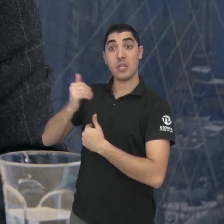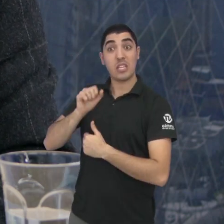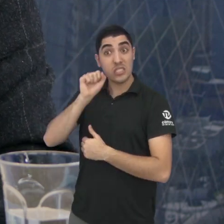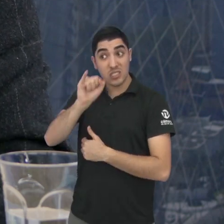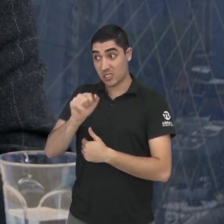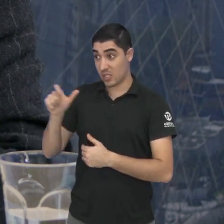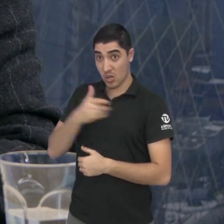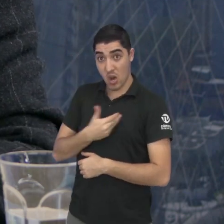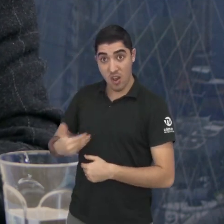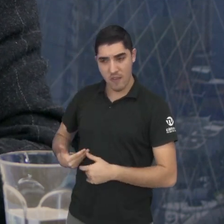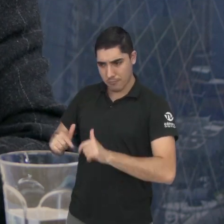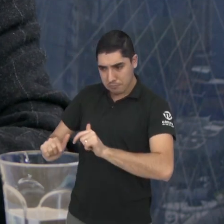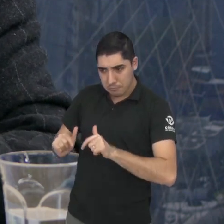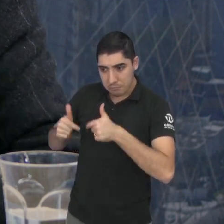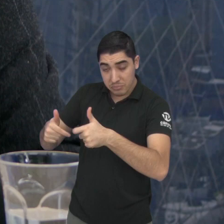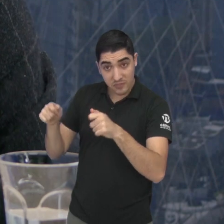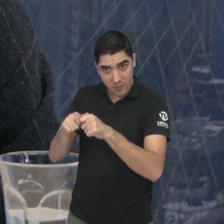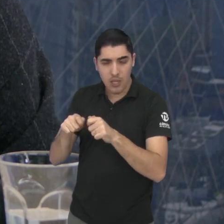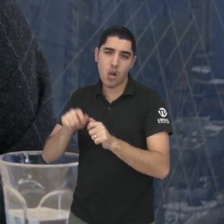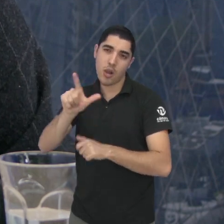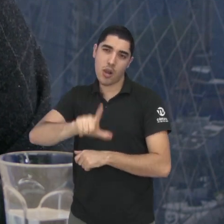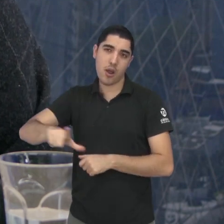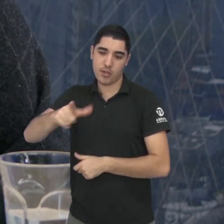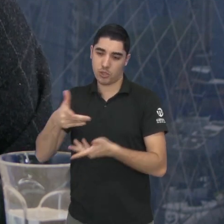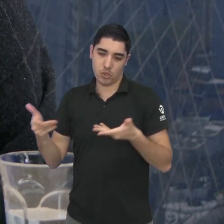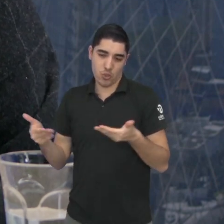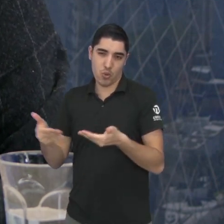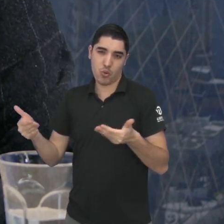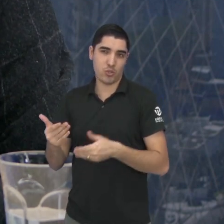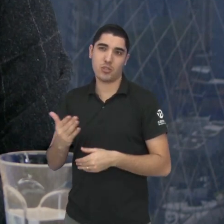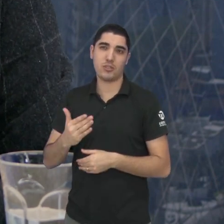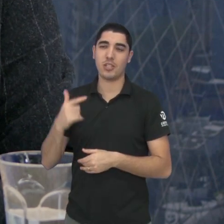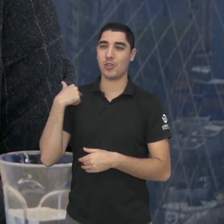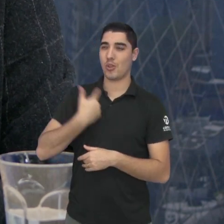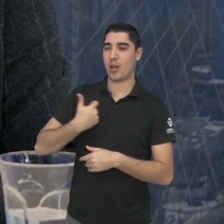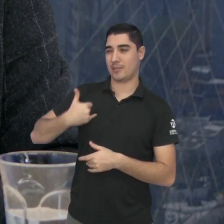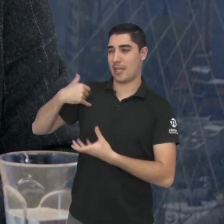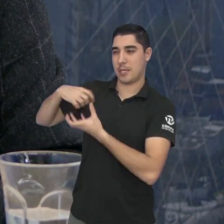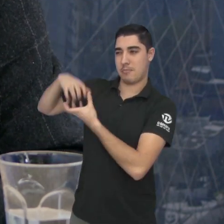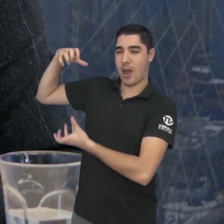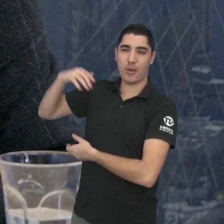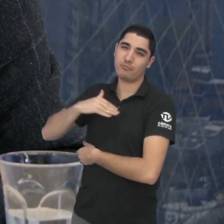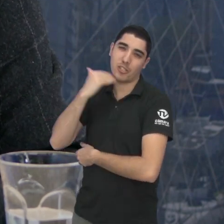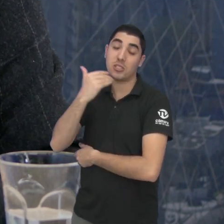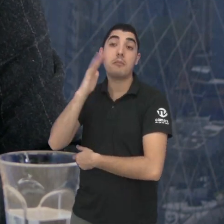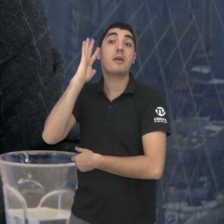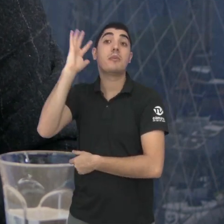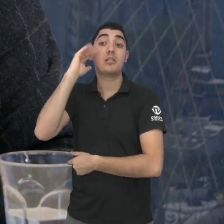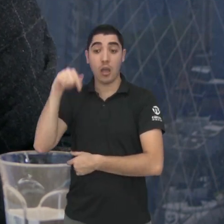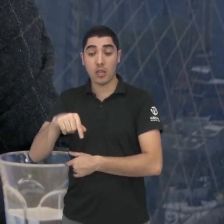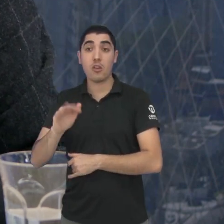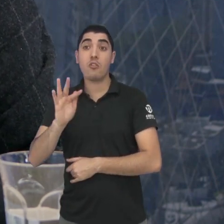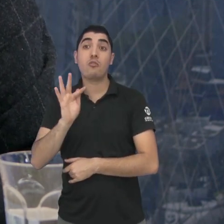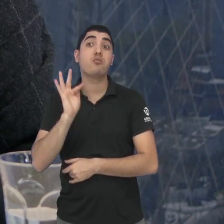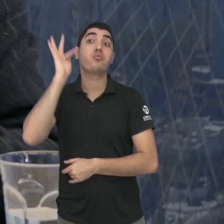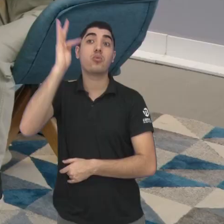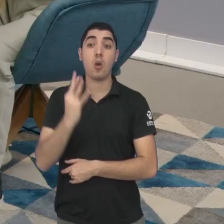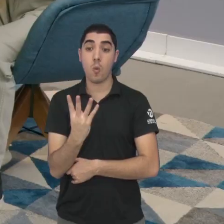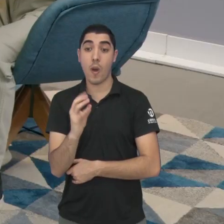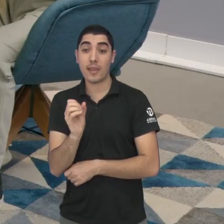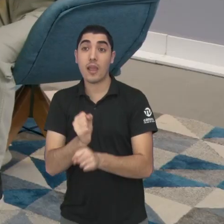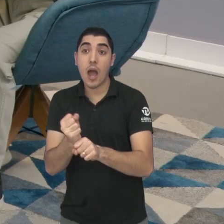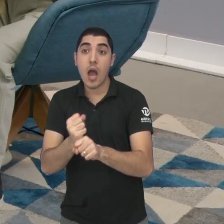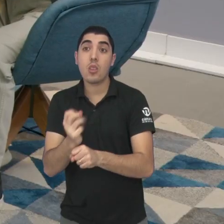isso, é lógico que a nossa geração não tem mais jeito. Mas daqui a 30 anos, 40 anos, você muda. Você